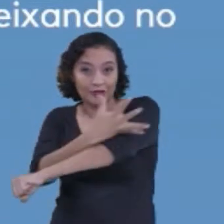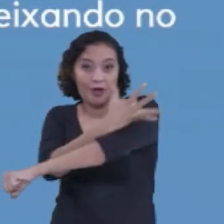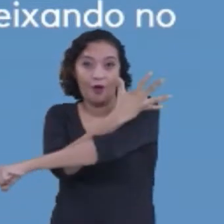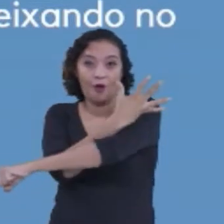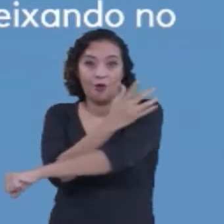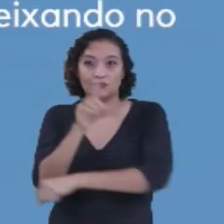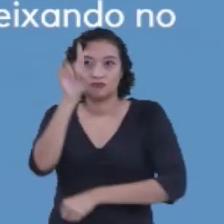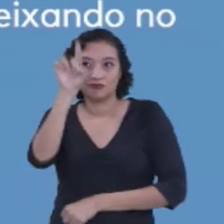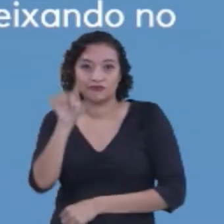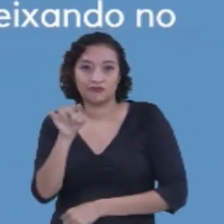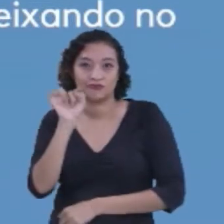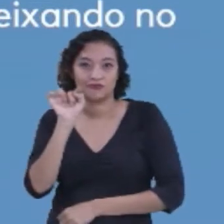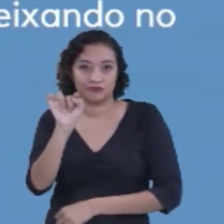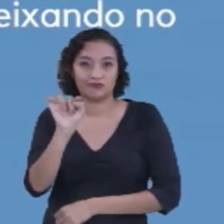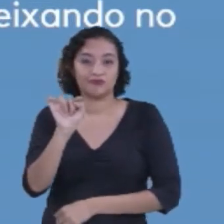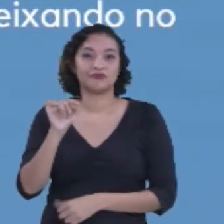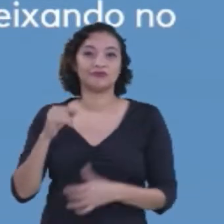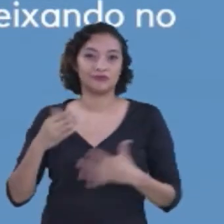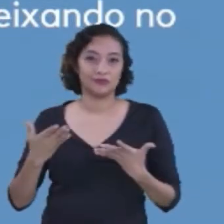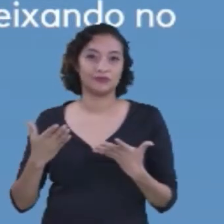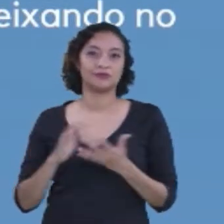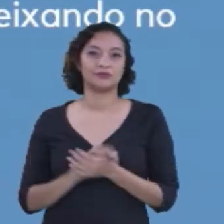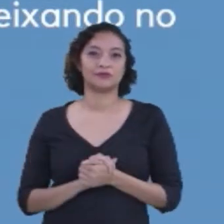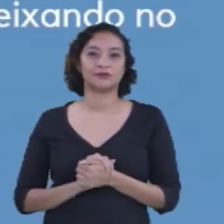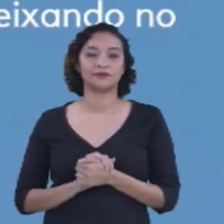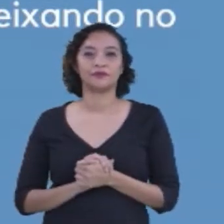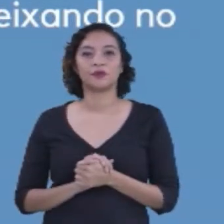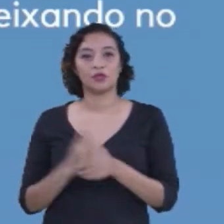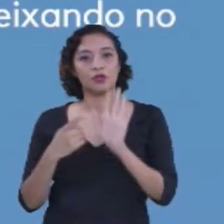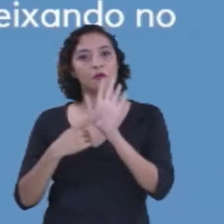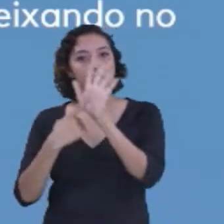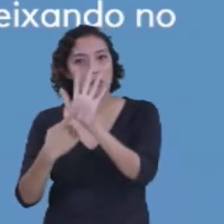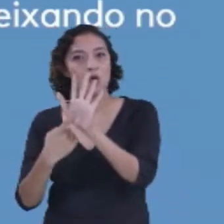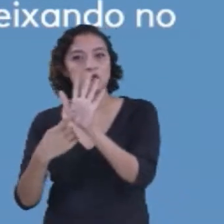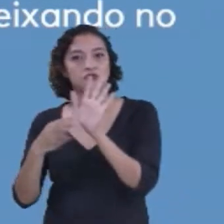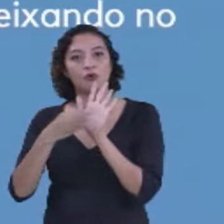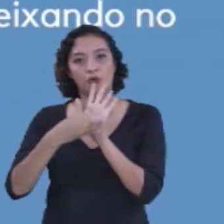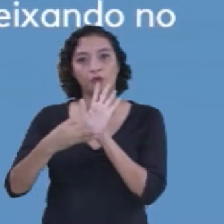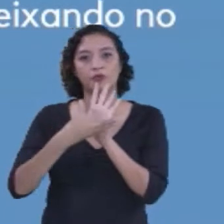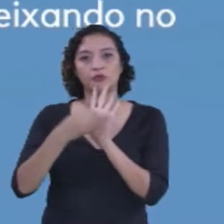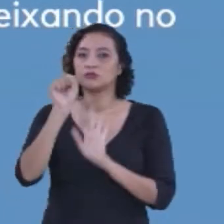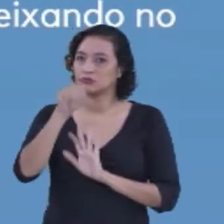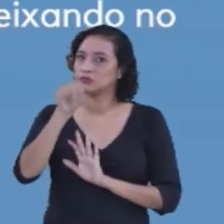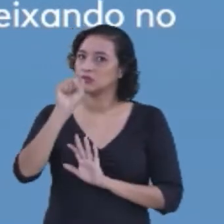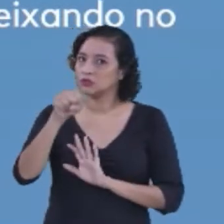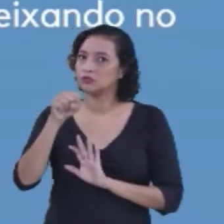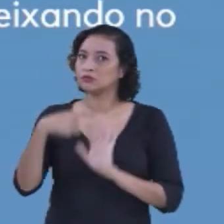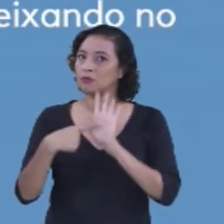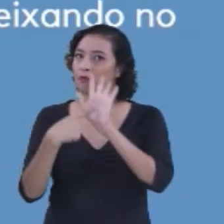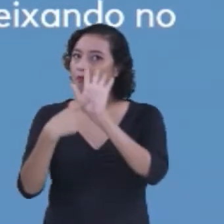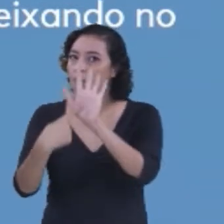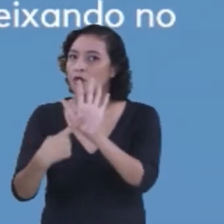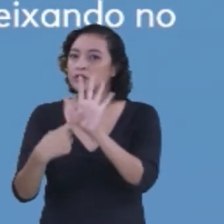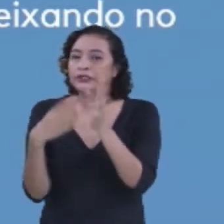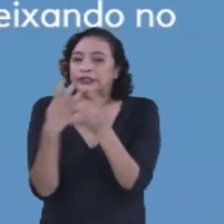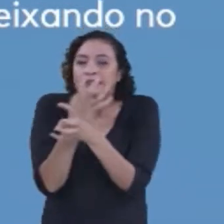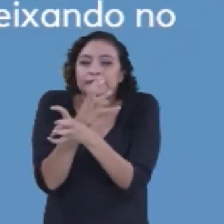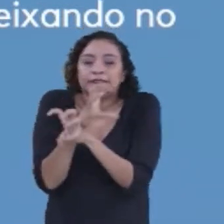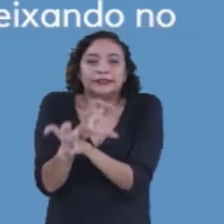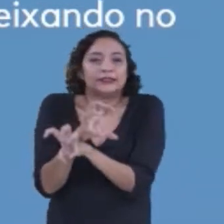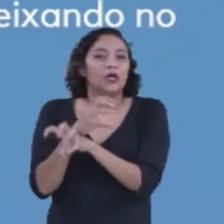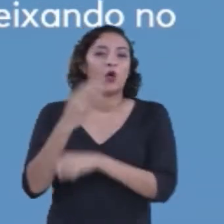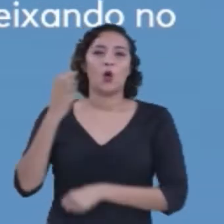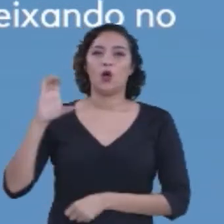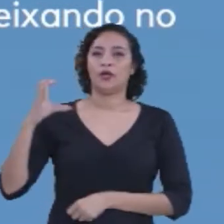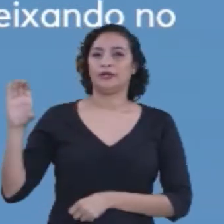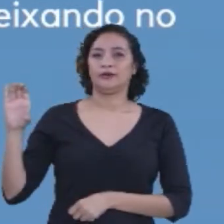emoção. Então, ele está dando uma opinião aí. Sinais de seca brava, terrível.